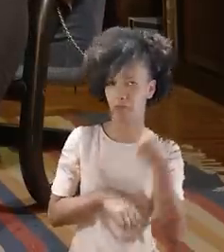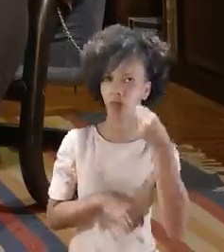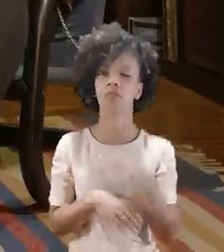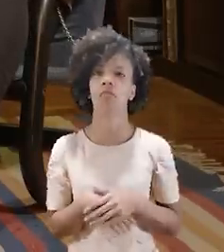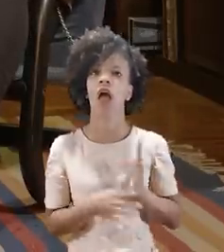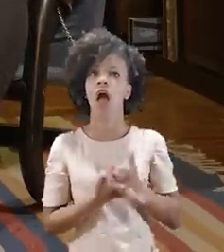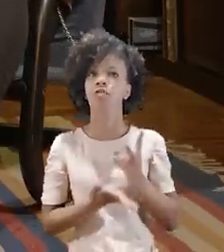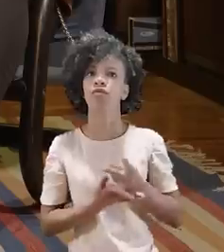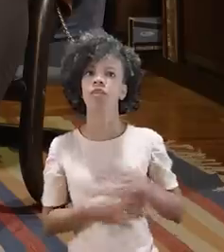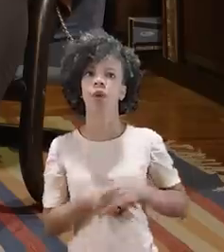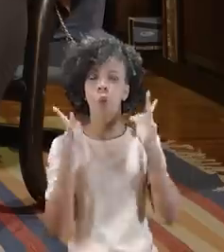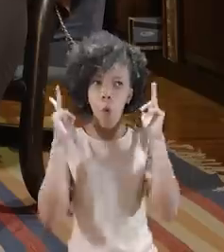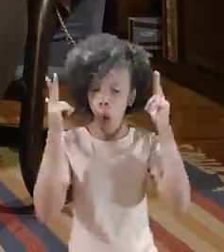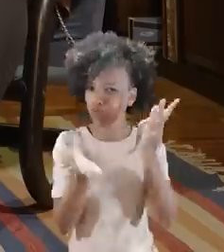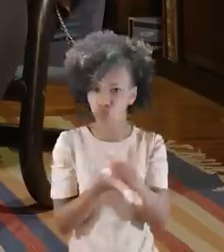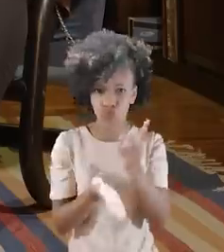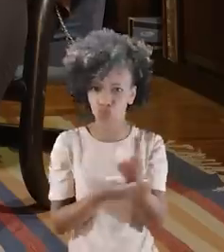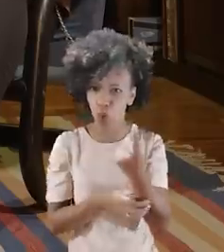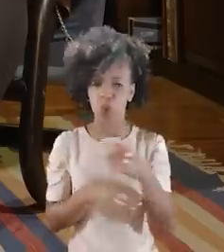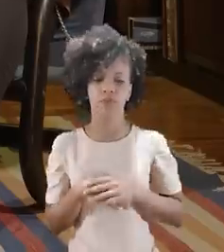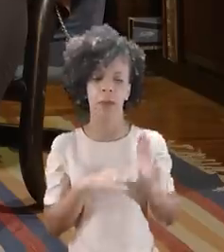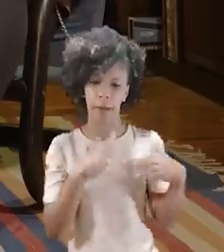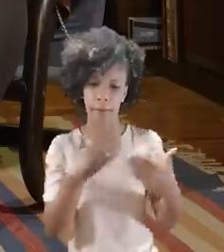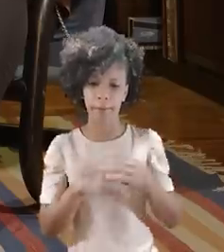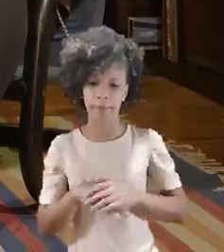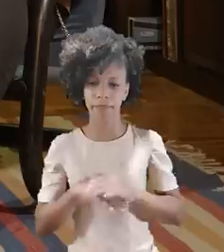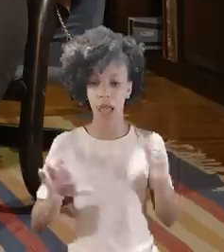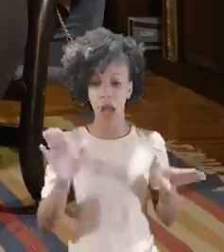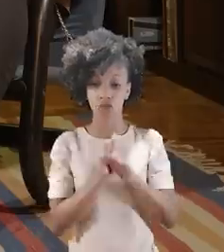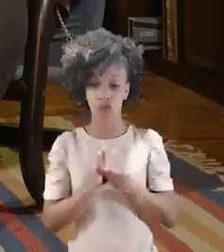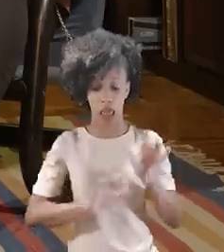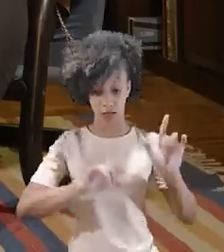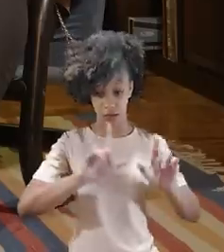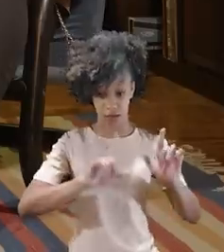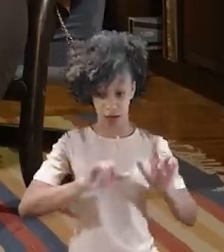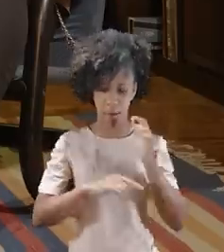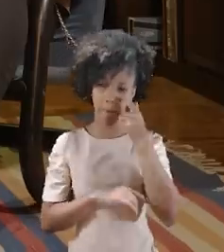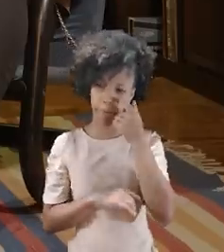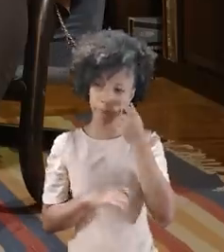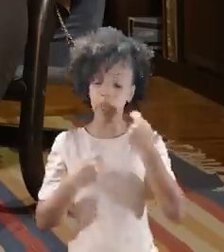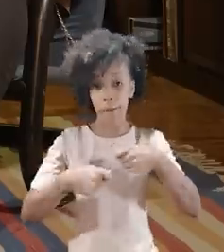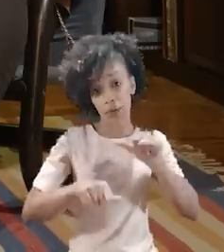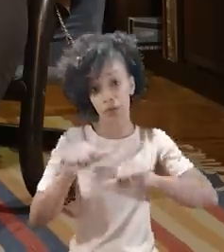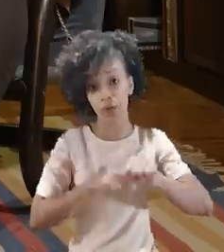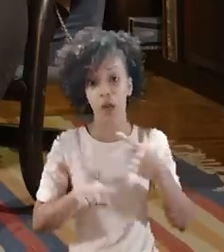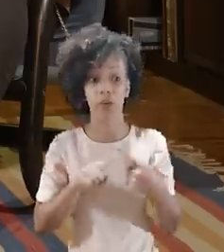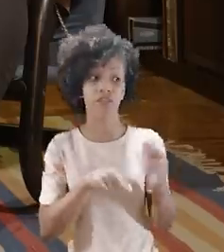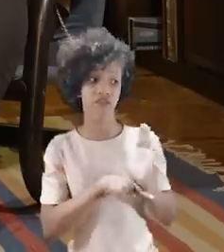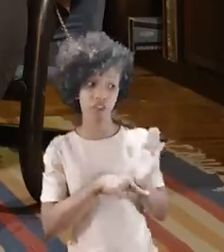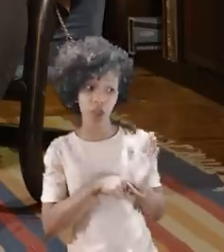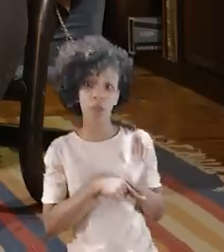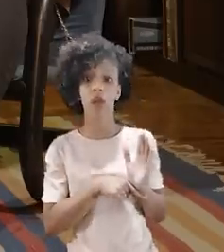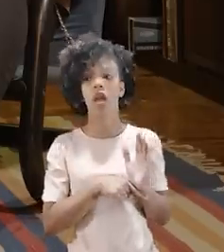a minha vida inteira eu sempre mantive um corte aí com o tempo quando eu entrei na TV É a coisa precisa mudar porque